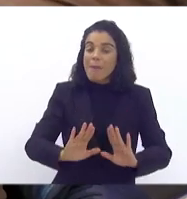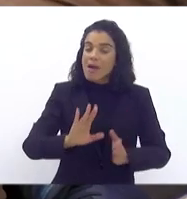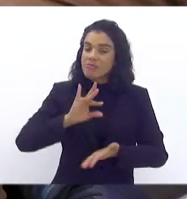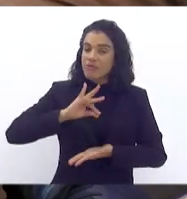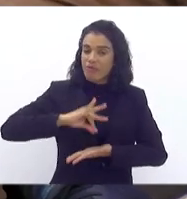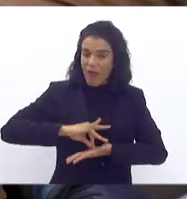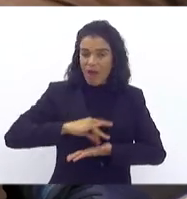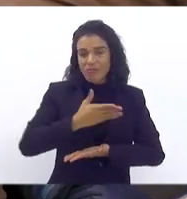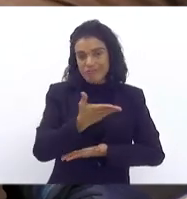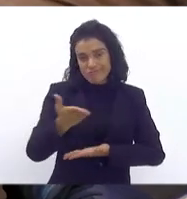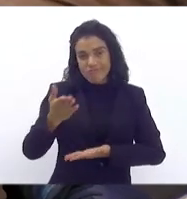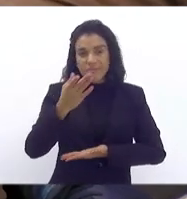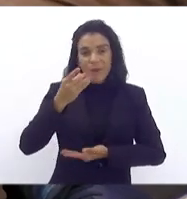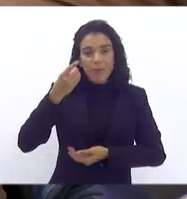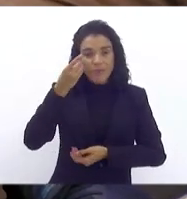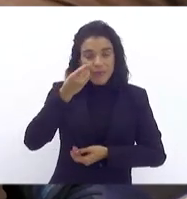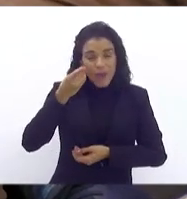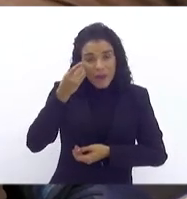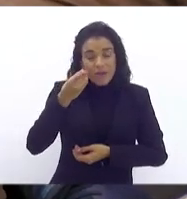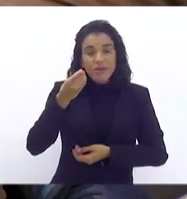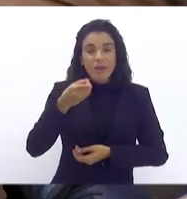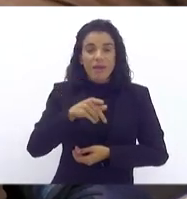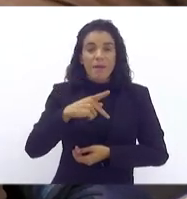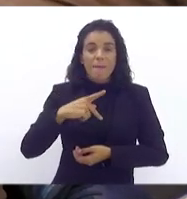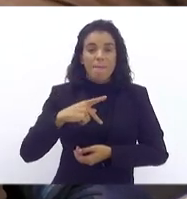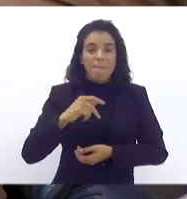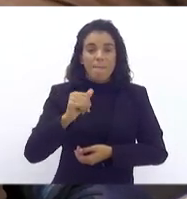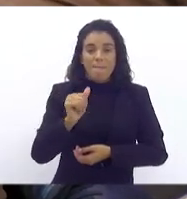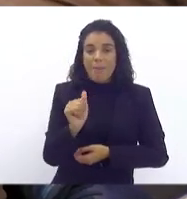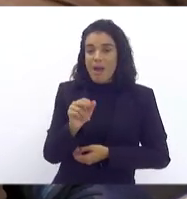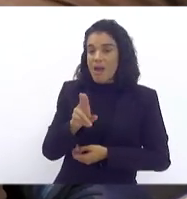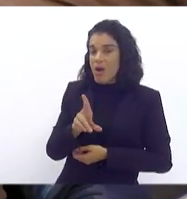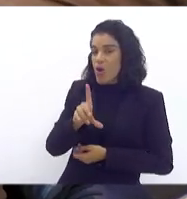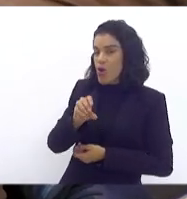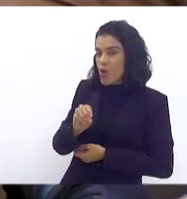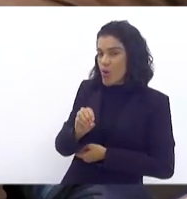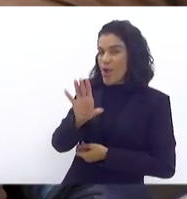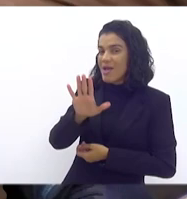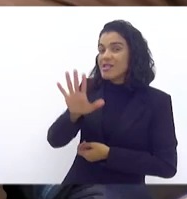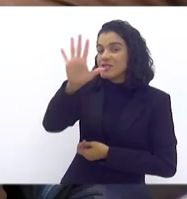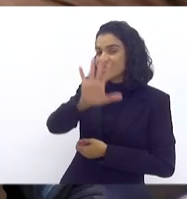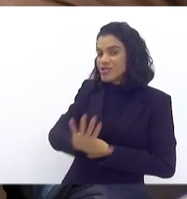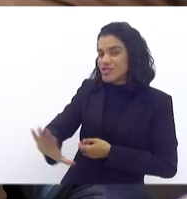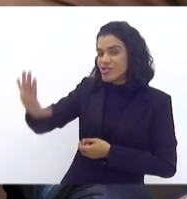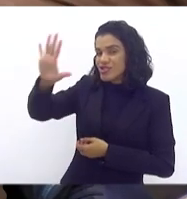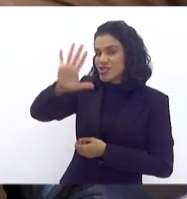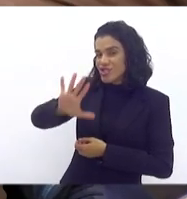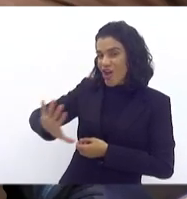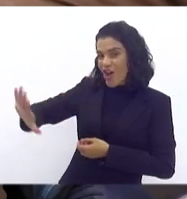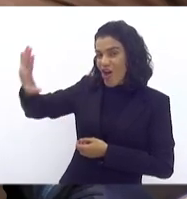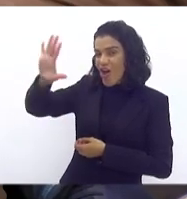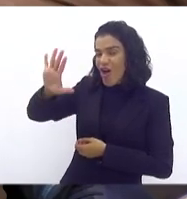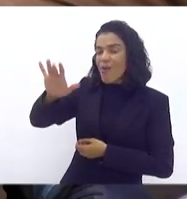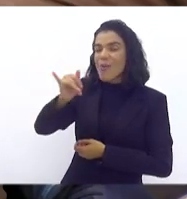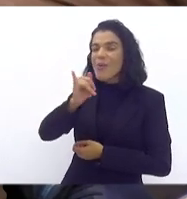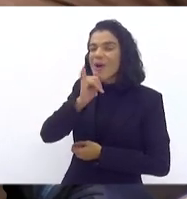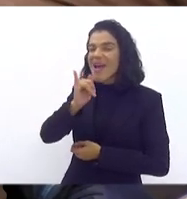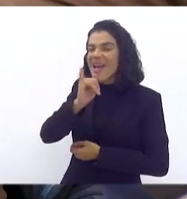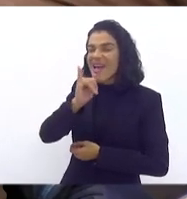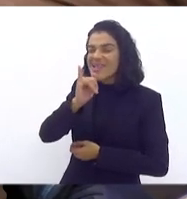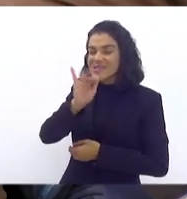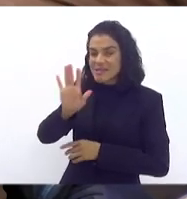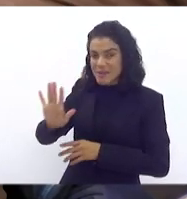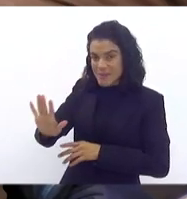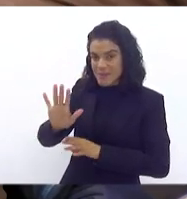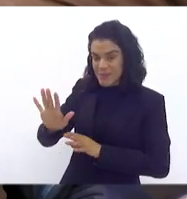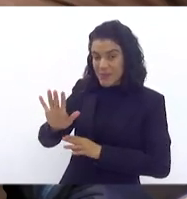senhores deputados é que eh o Paulo ele é só uma ilustração de de um de um todo o Paulo